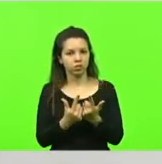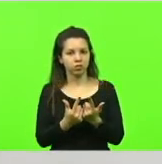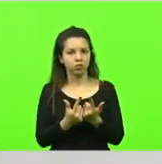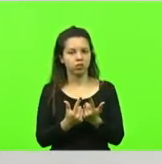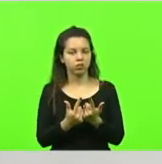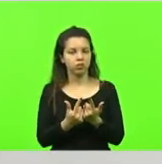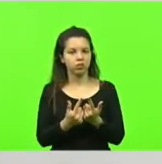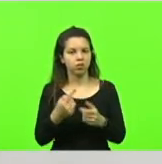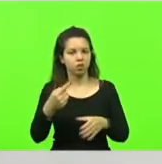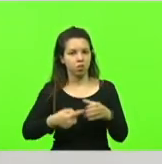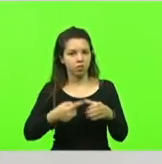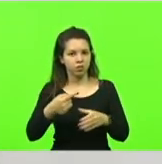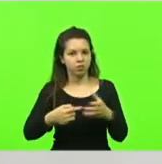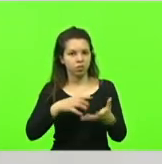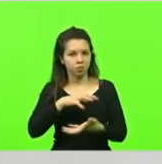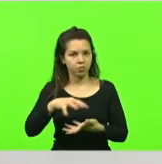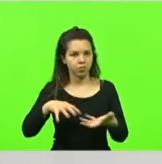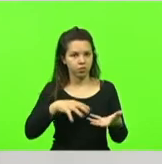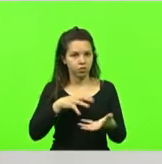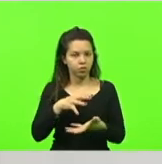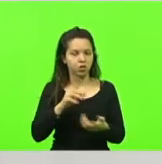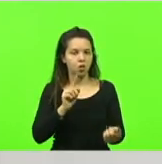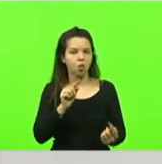uma comissão mista, né, que visava